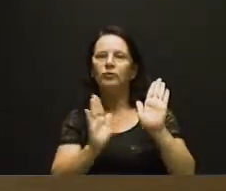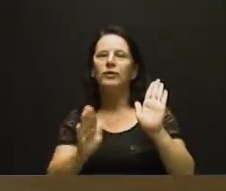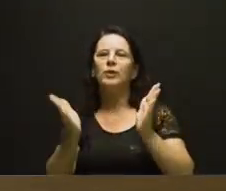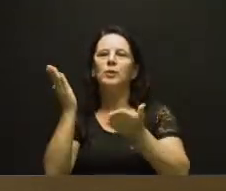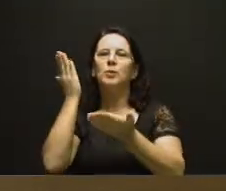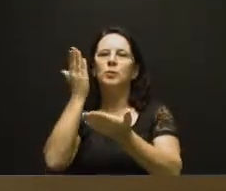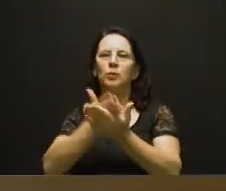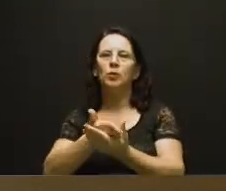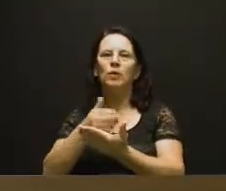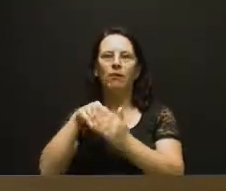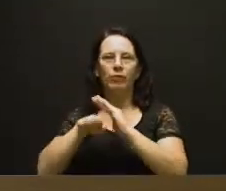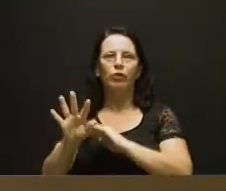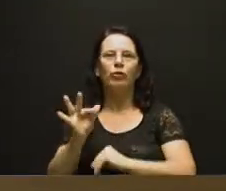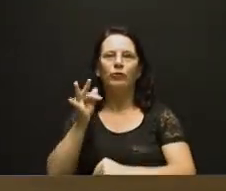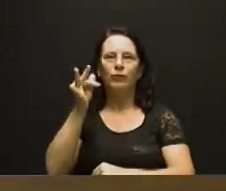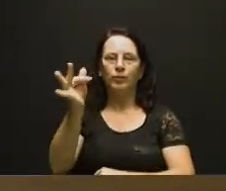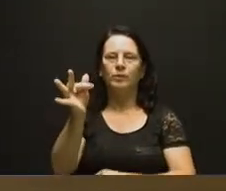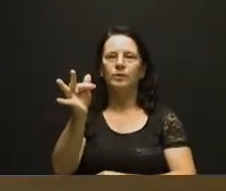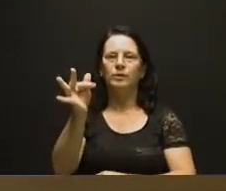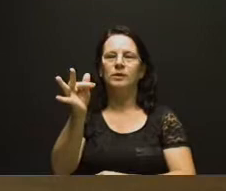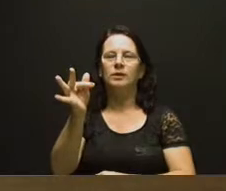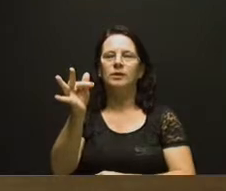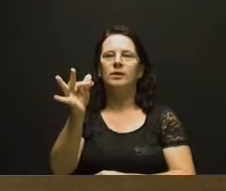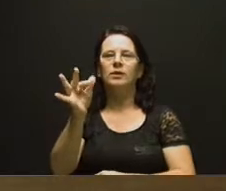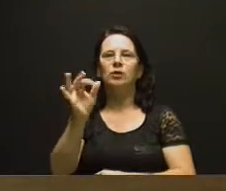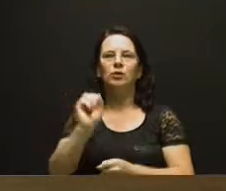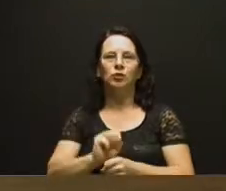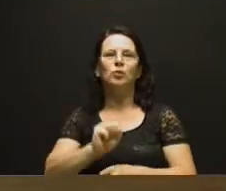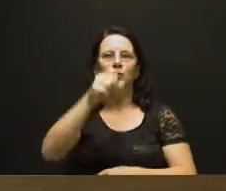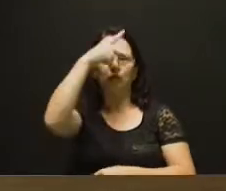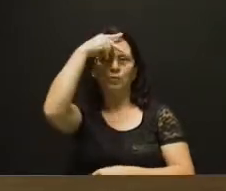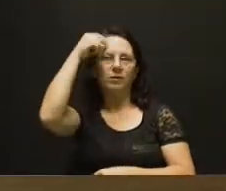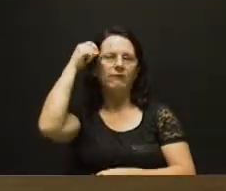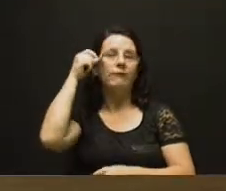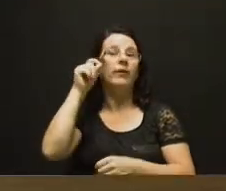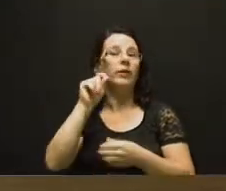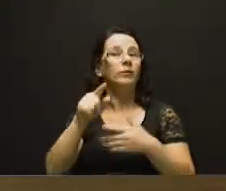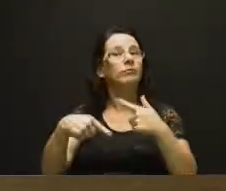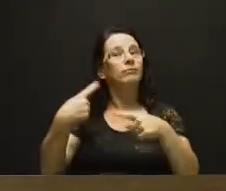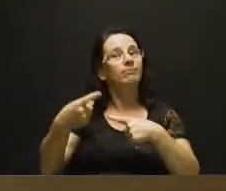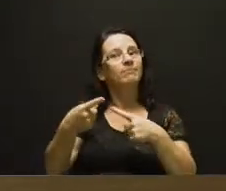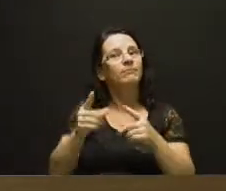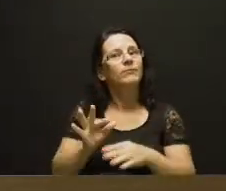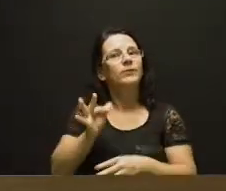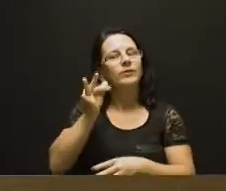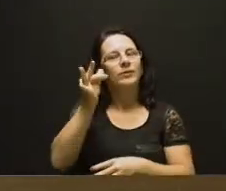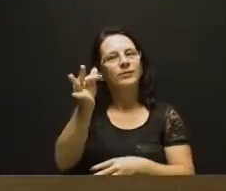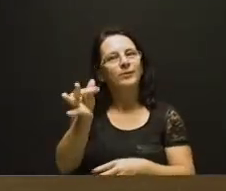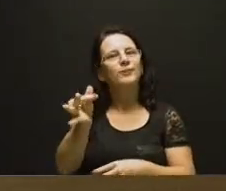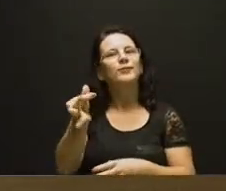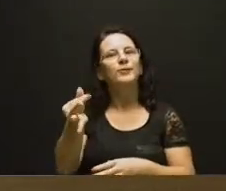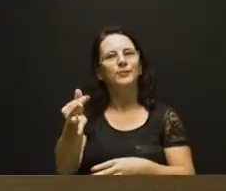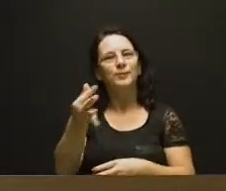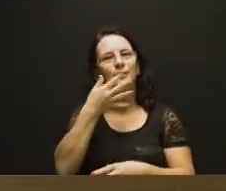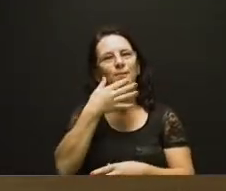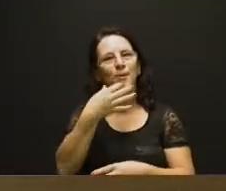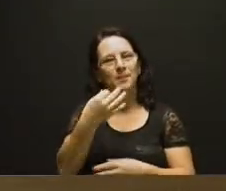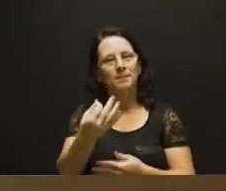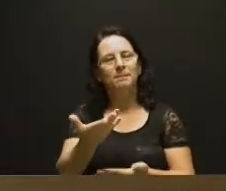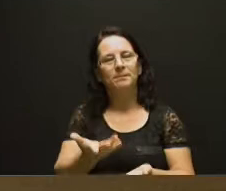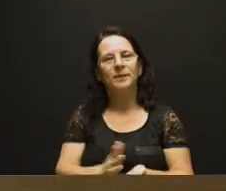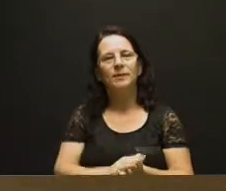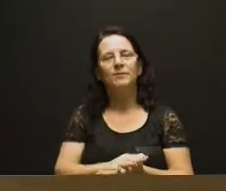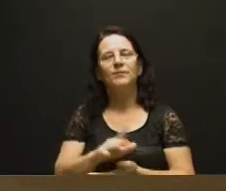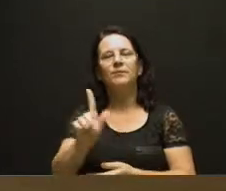futuramente pra o executivo colocar em prática netão isso é legal já sugiro gum pt